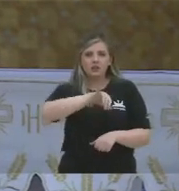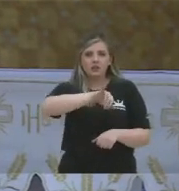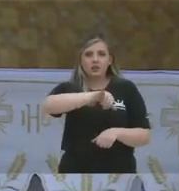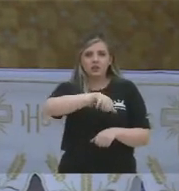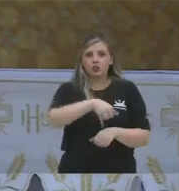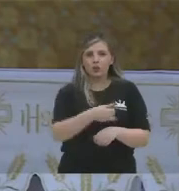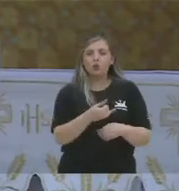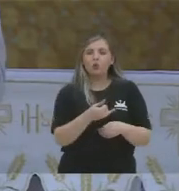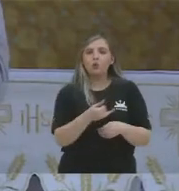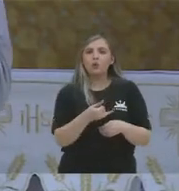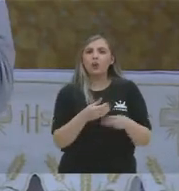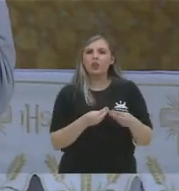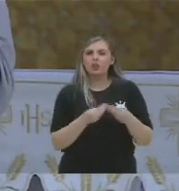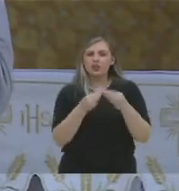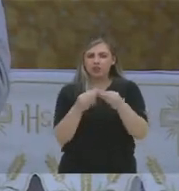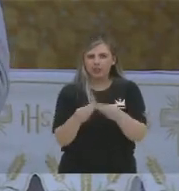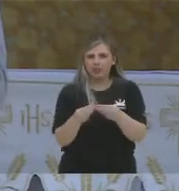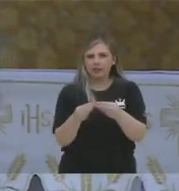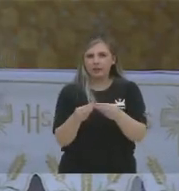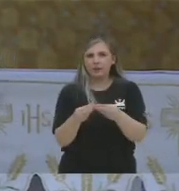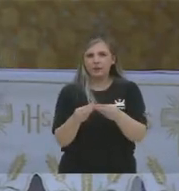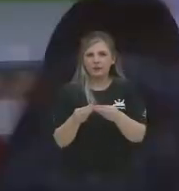havia o poço de Jacó.